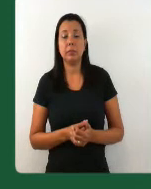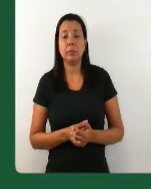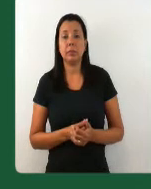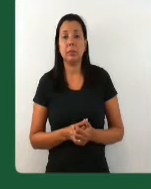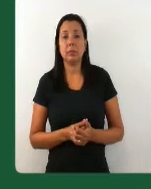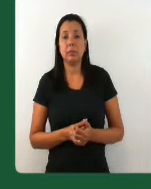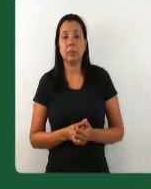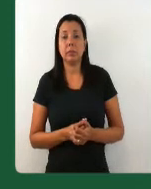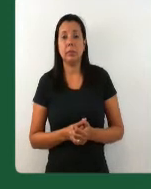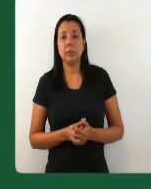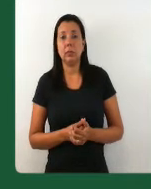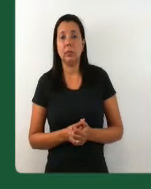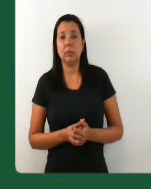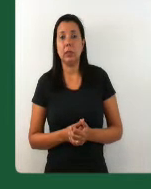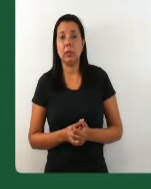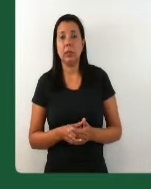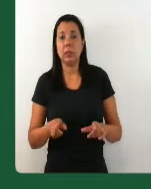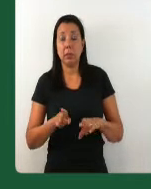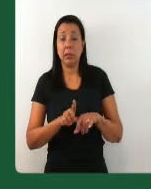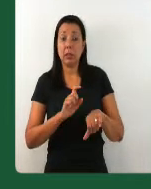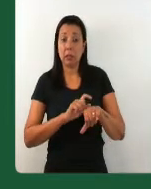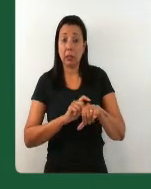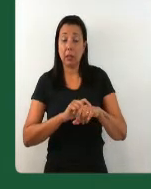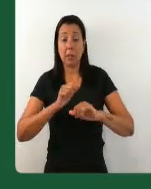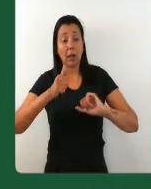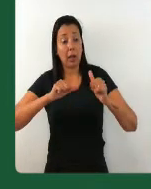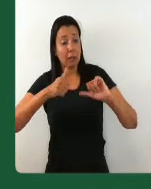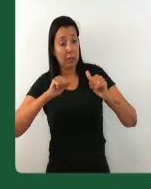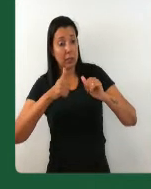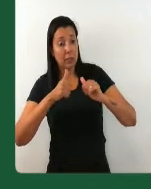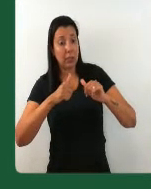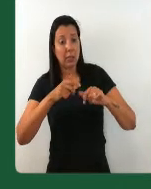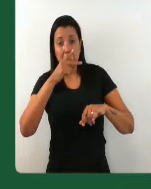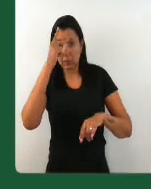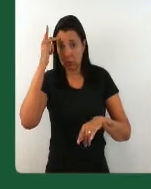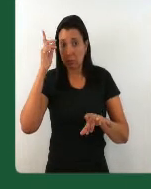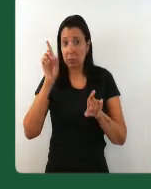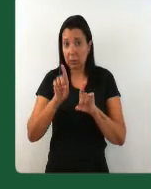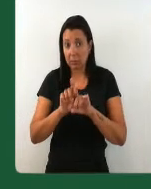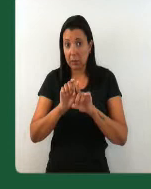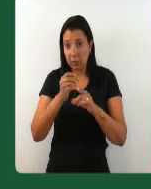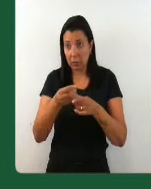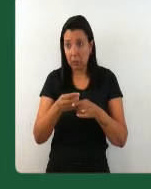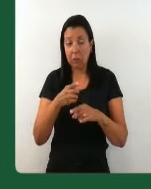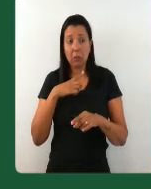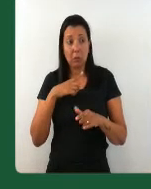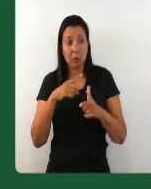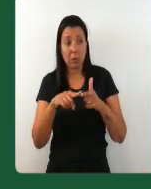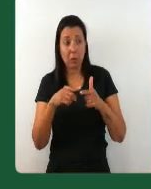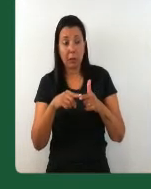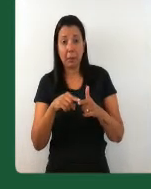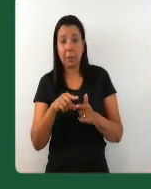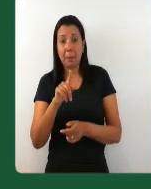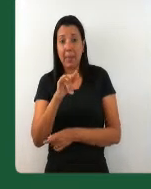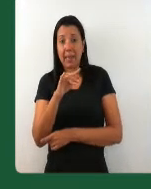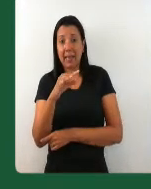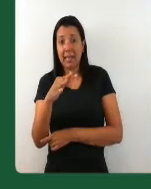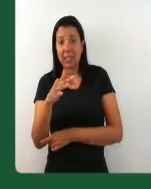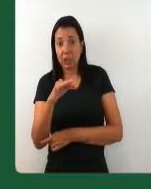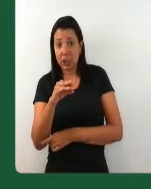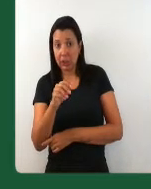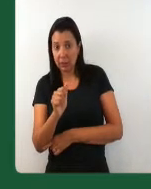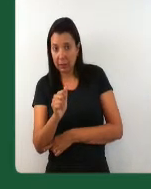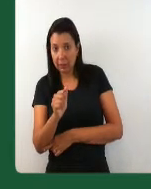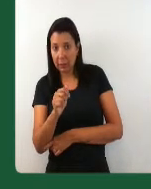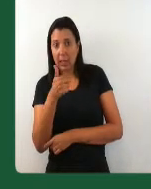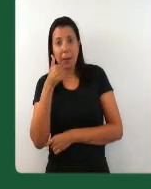da nossa geneticista na época, avaliando a oclusão do paciente com fissura lábio-palatina e sua mãe,